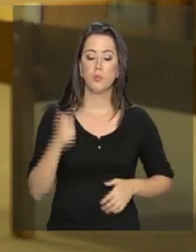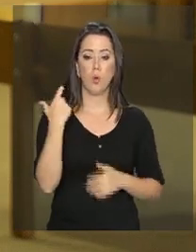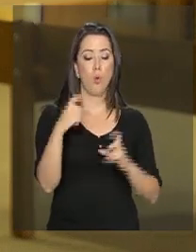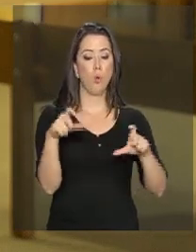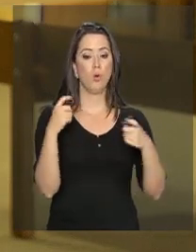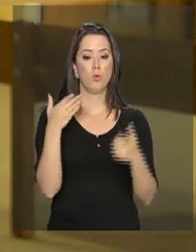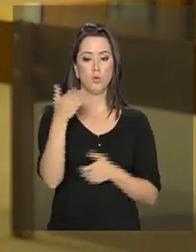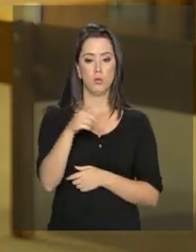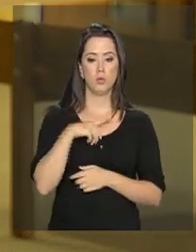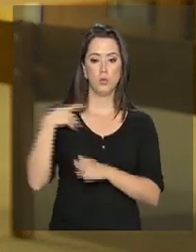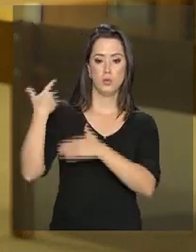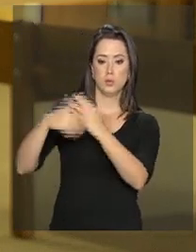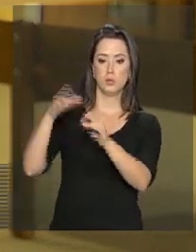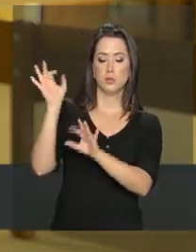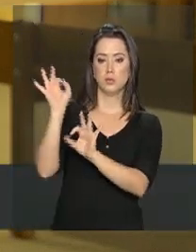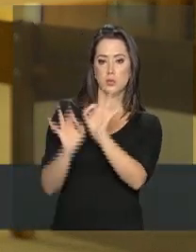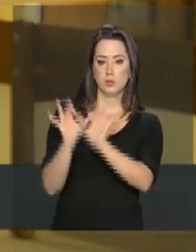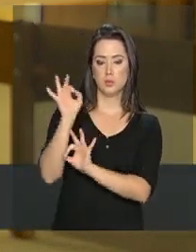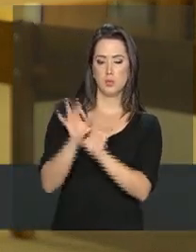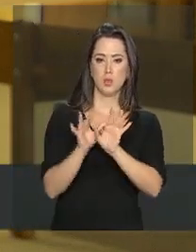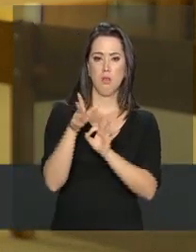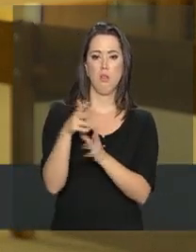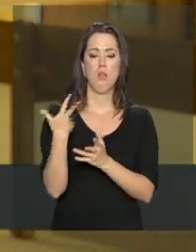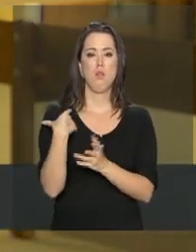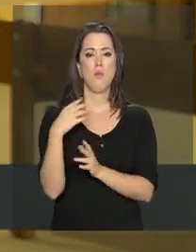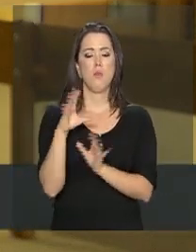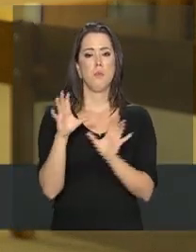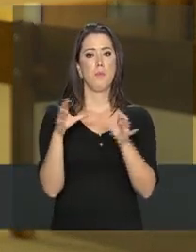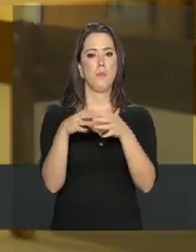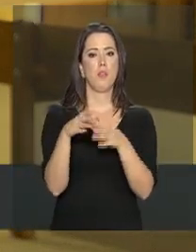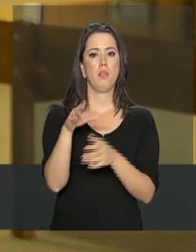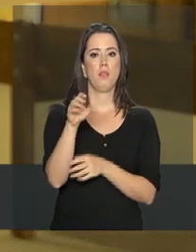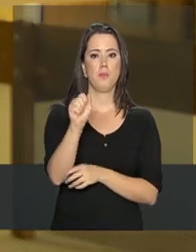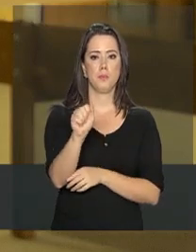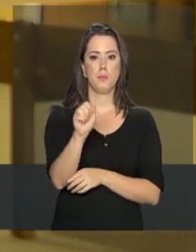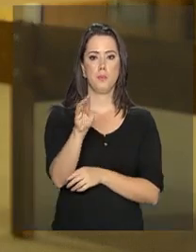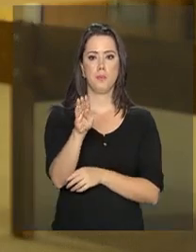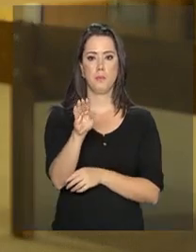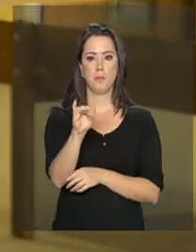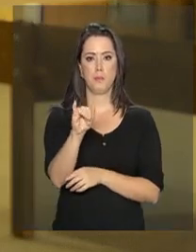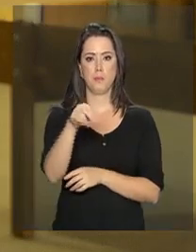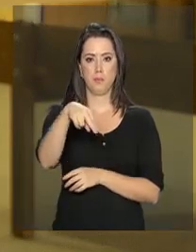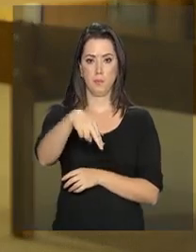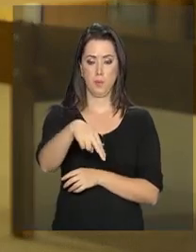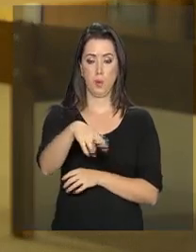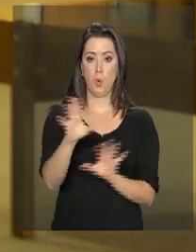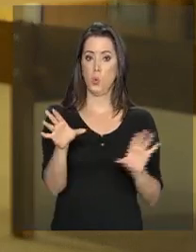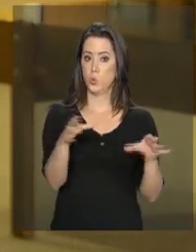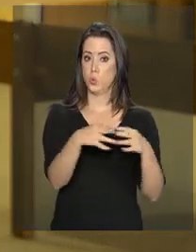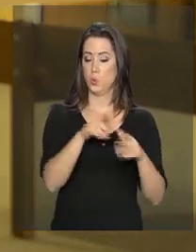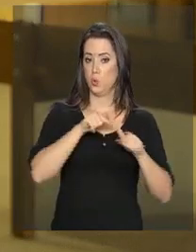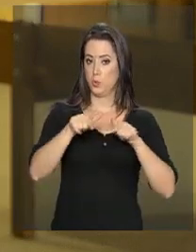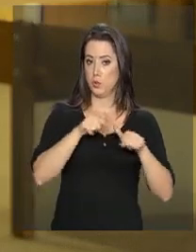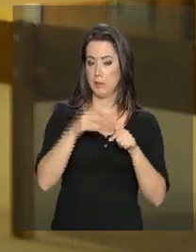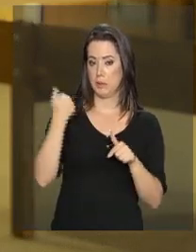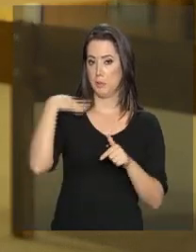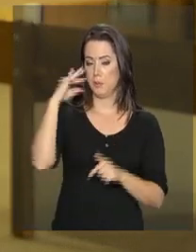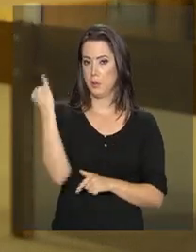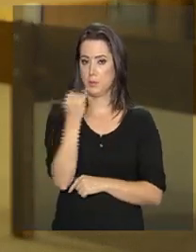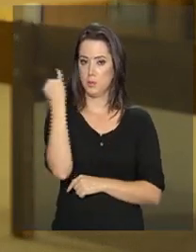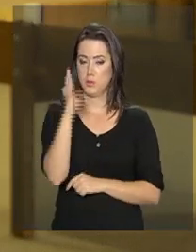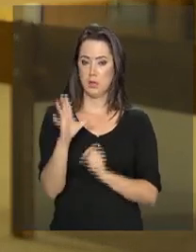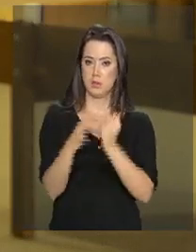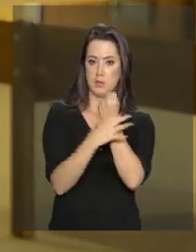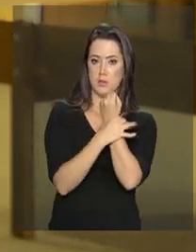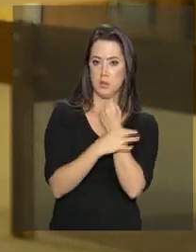tem na estrutura órgãos como a agência brasileira de inteligência abin entre as áreas de atuação do gs estão